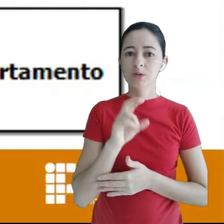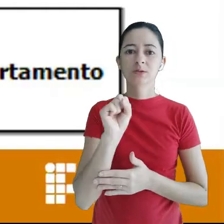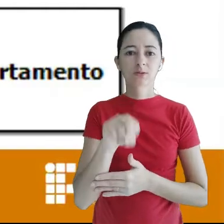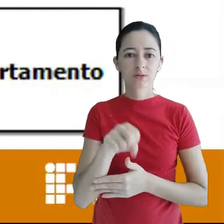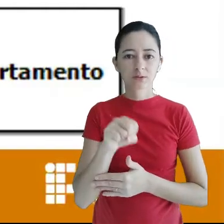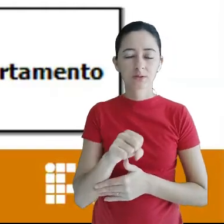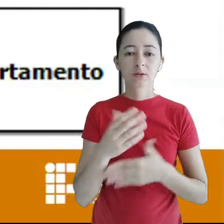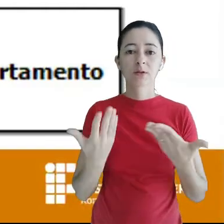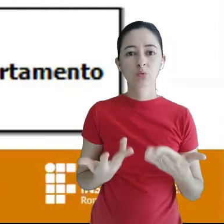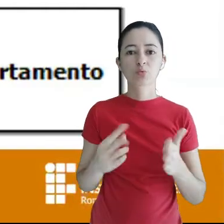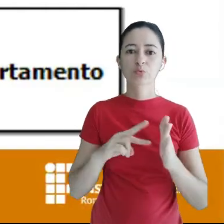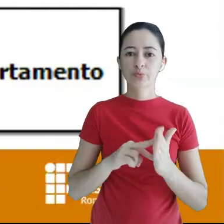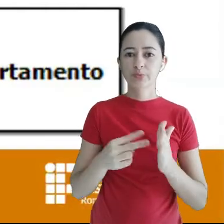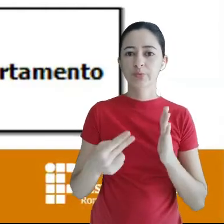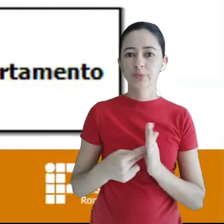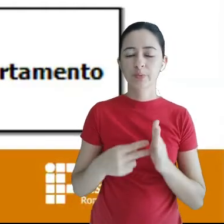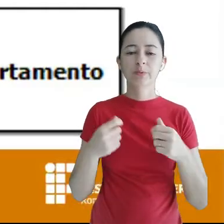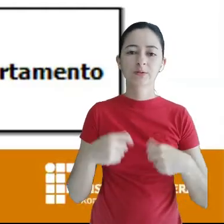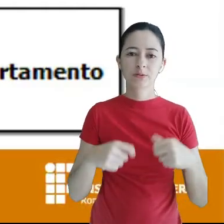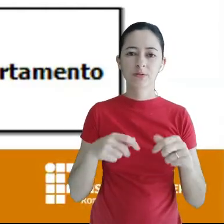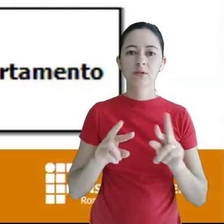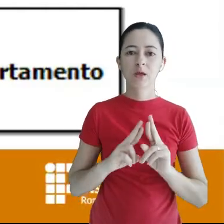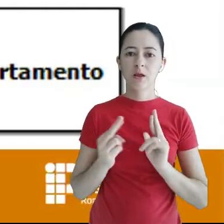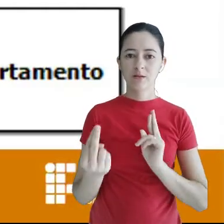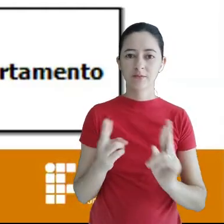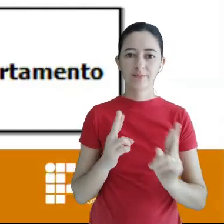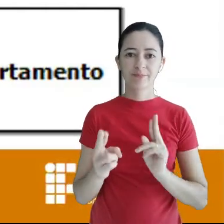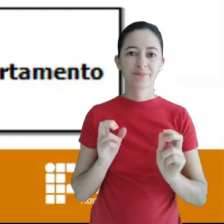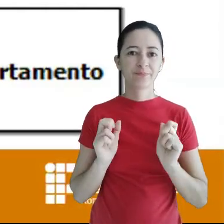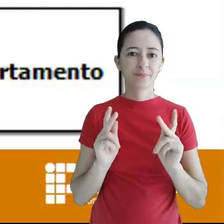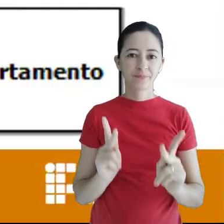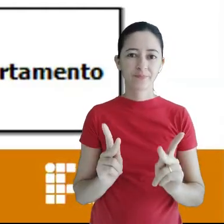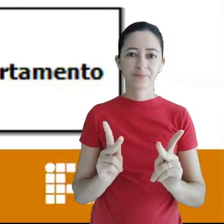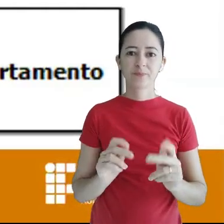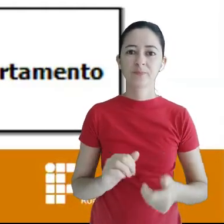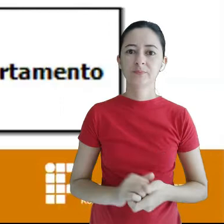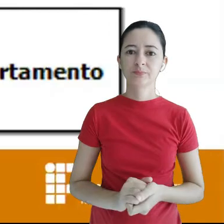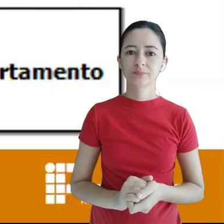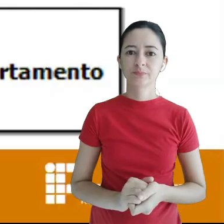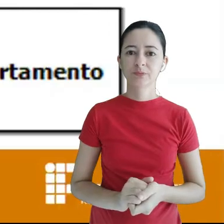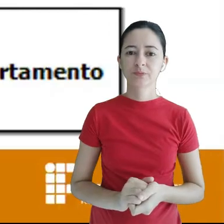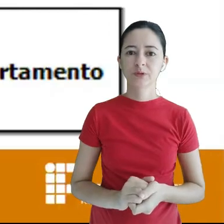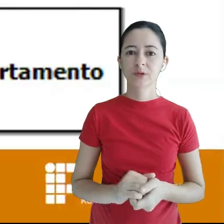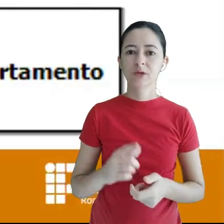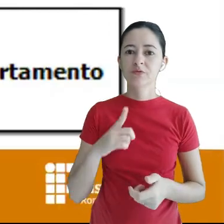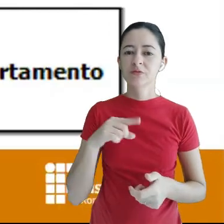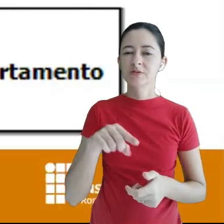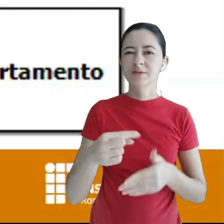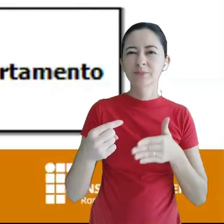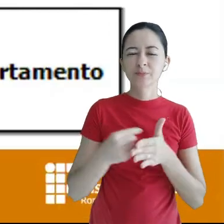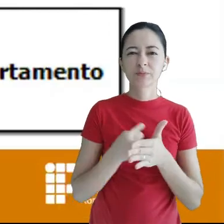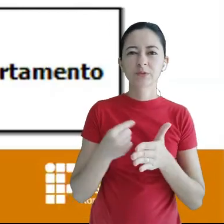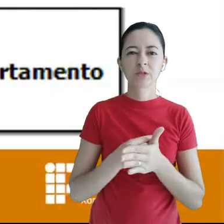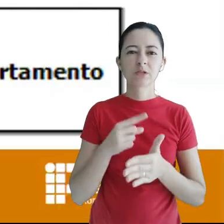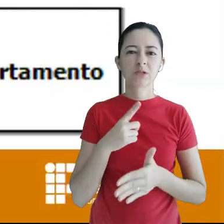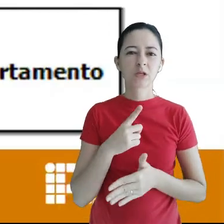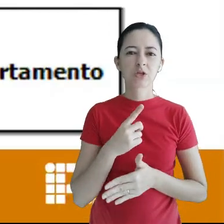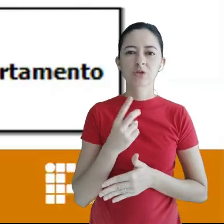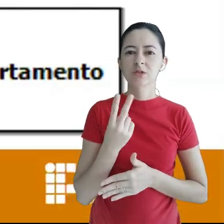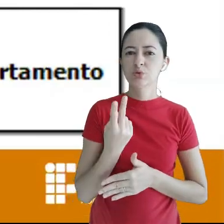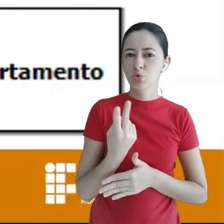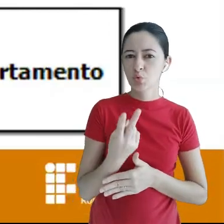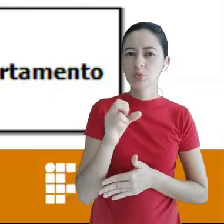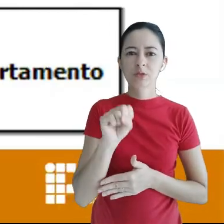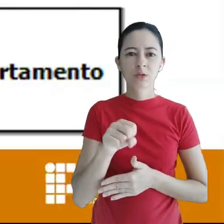resposta for sim, significa que você deve relacionar. Ok? Vai ter, olha, que você vai fazer a pergunta e vai ter dois sim,